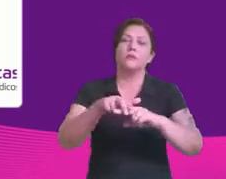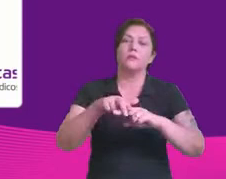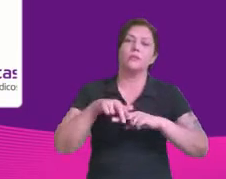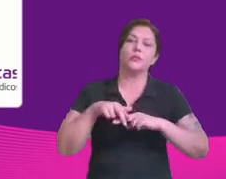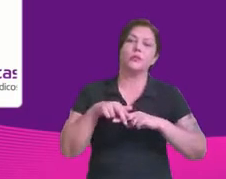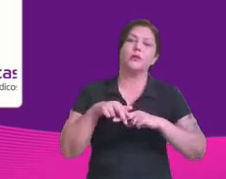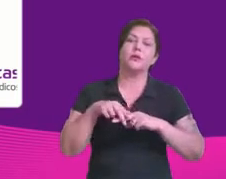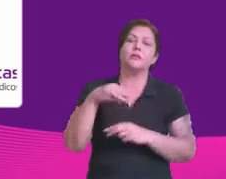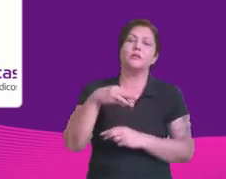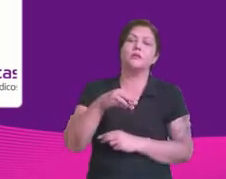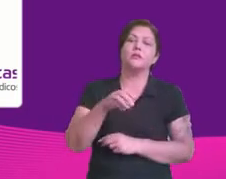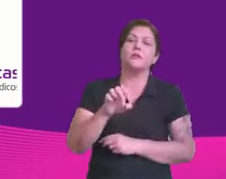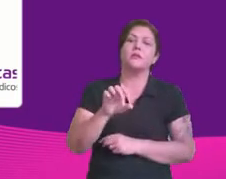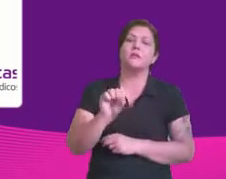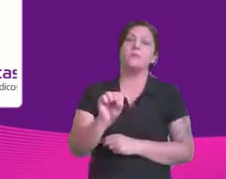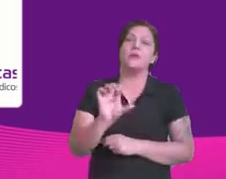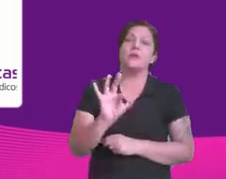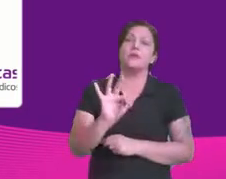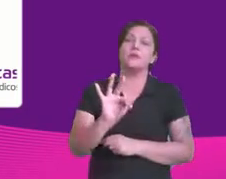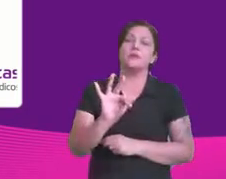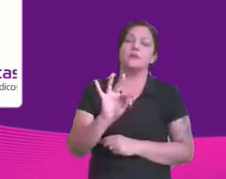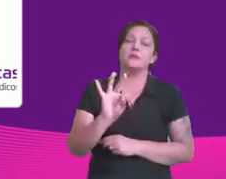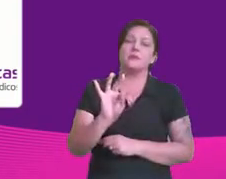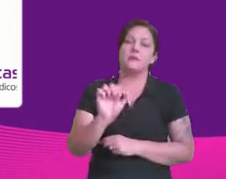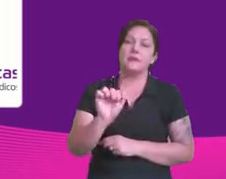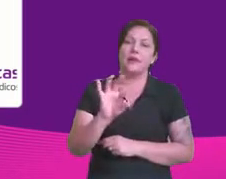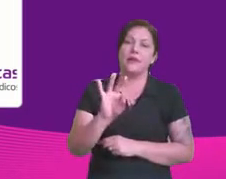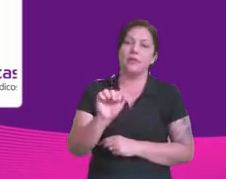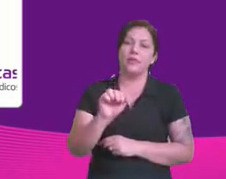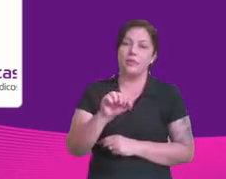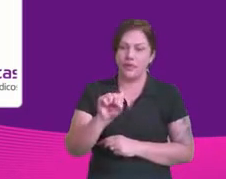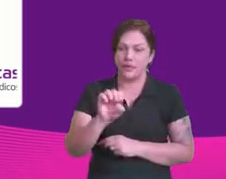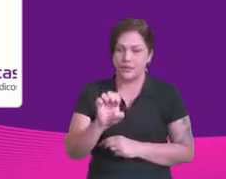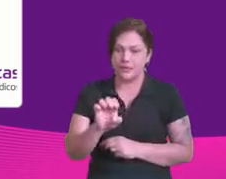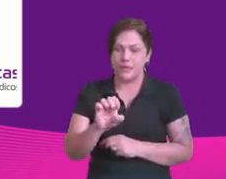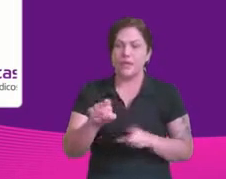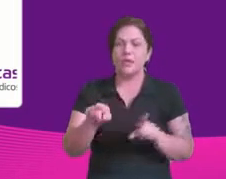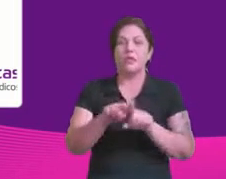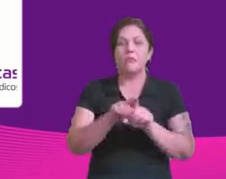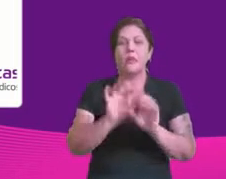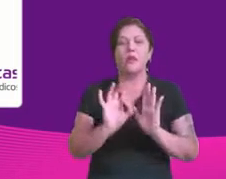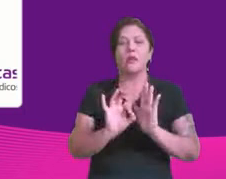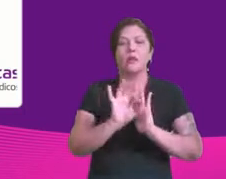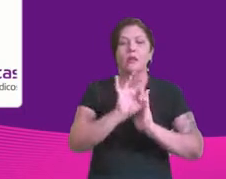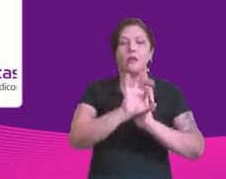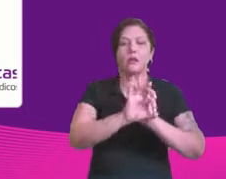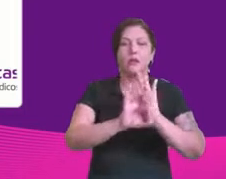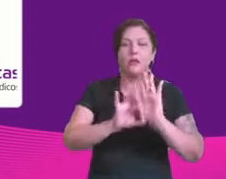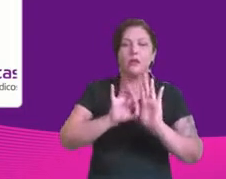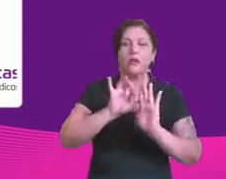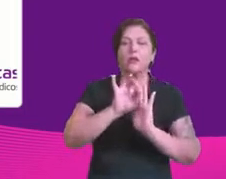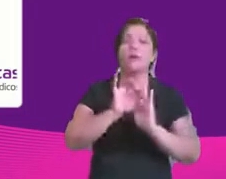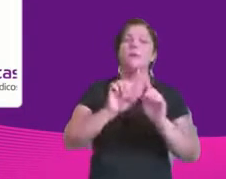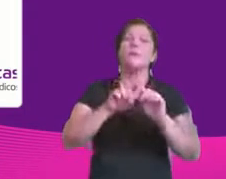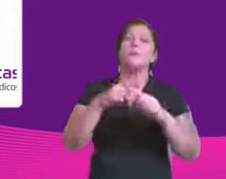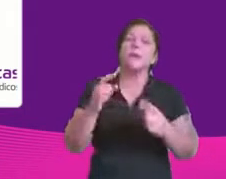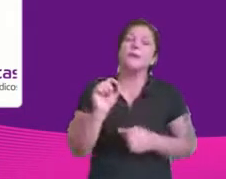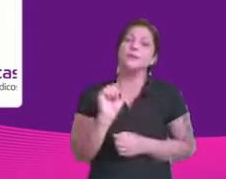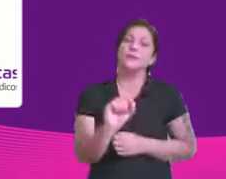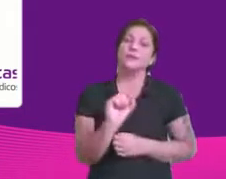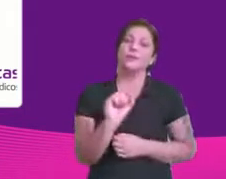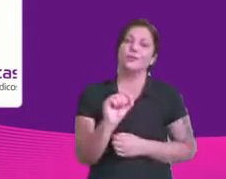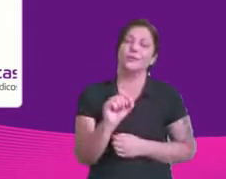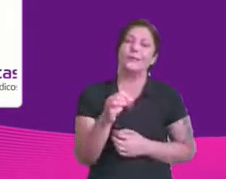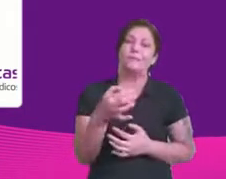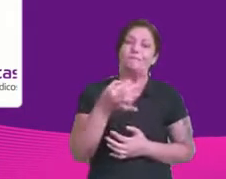metástase de adenocarcinoma pouco diferenciado com células em anel de Synnet, e que isso era sugestivo de